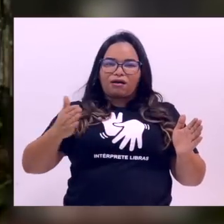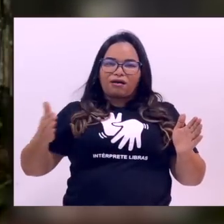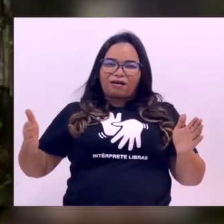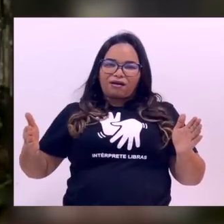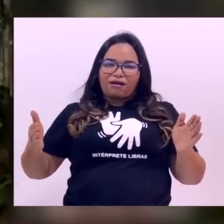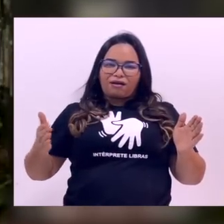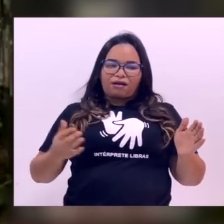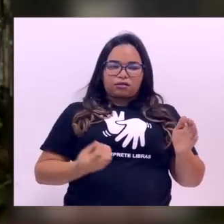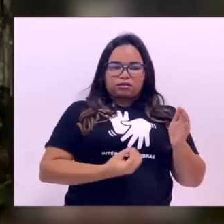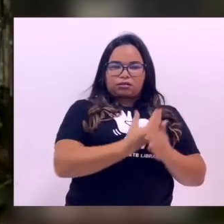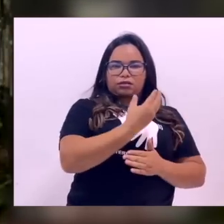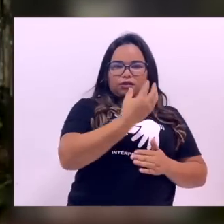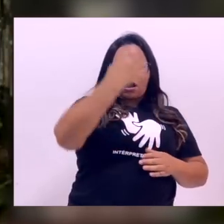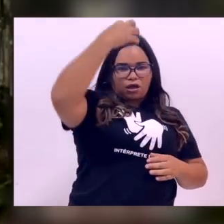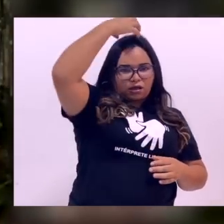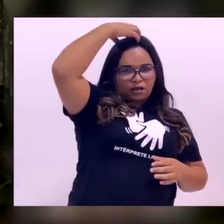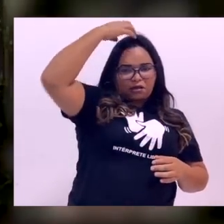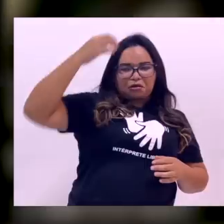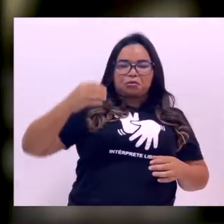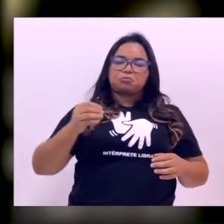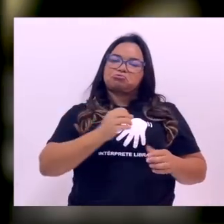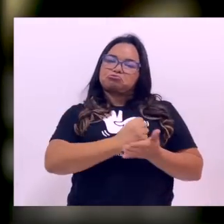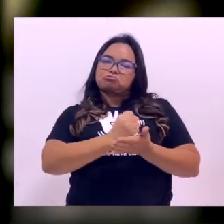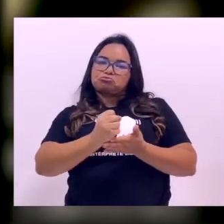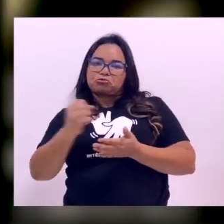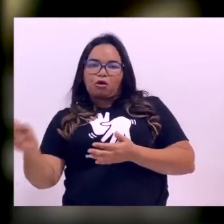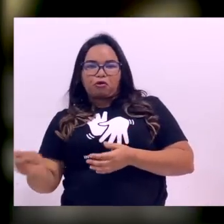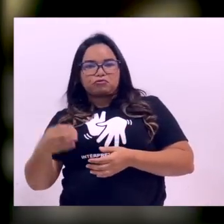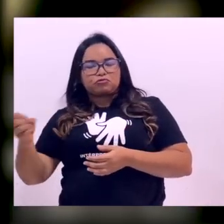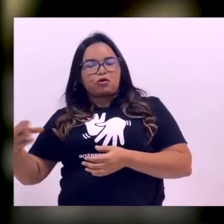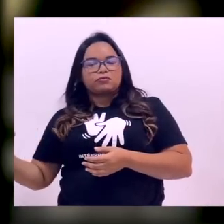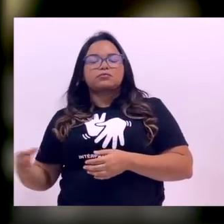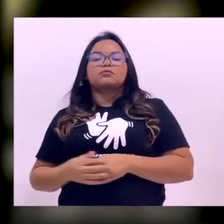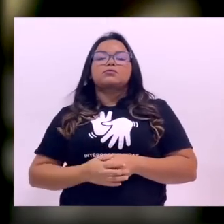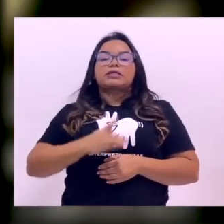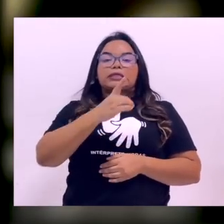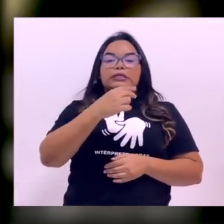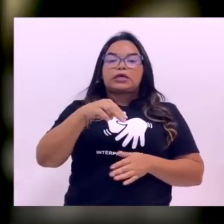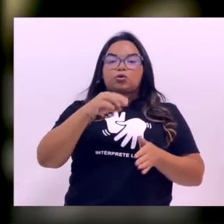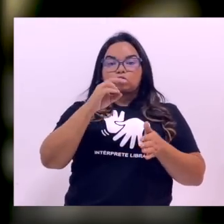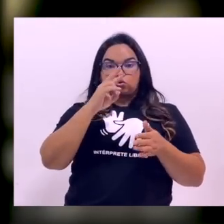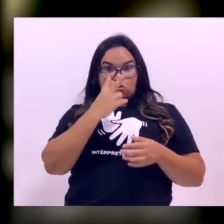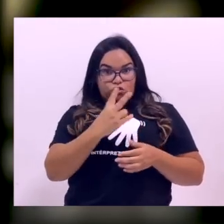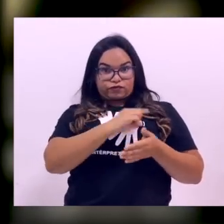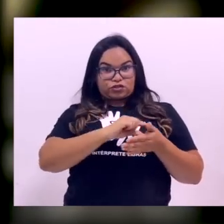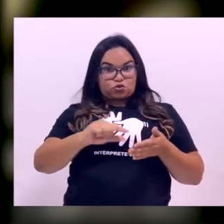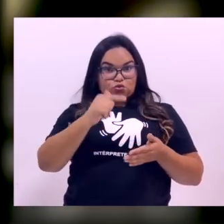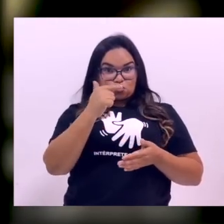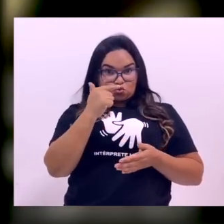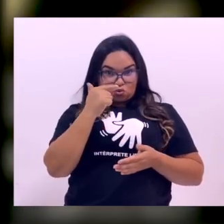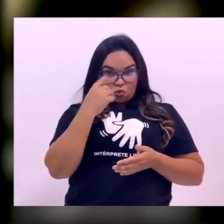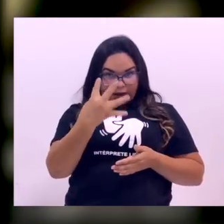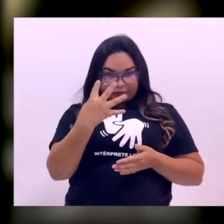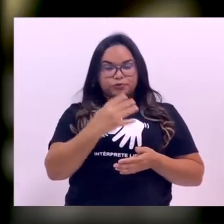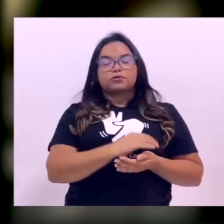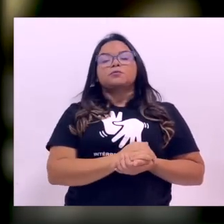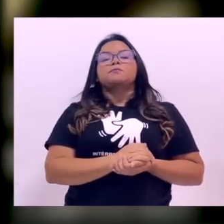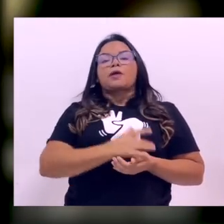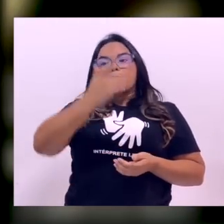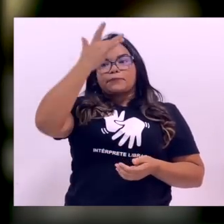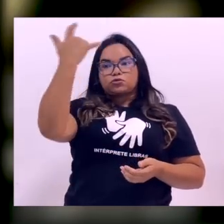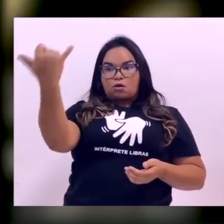reinos desaparecem deste planeta. Daniel 2, versículo 4, nos diz a respeito de como o rei é